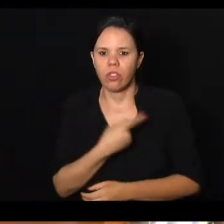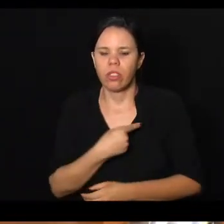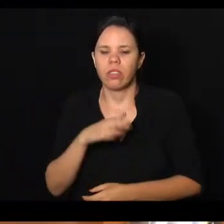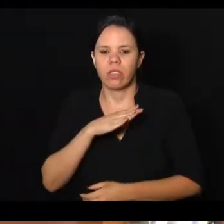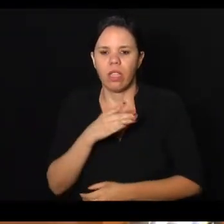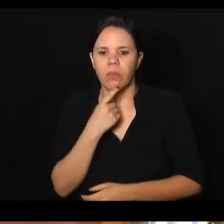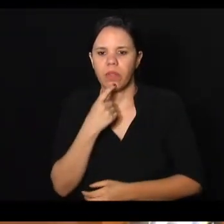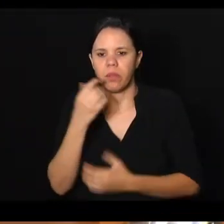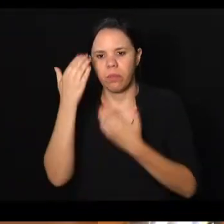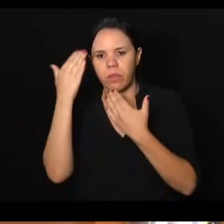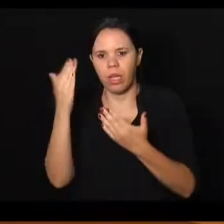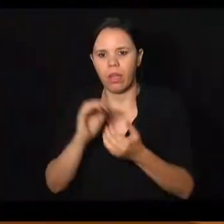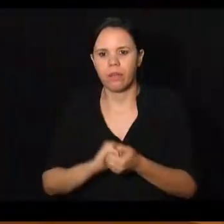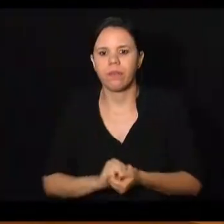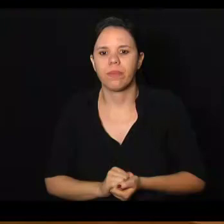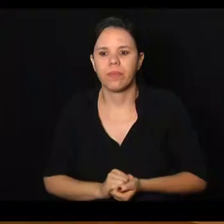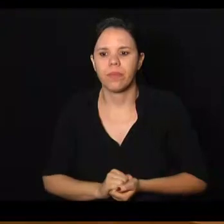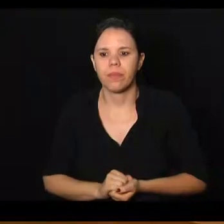muito obrigado, senhor presidente.